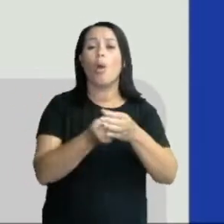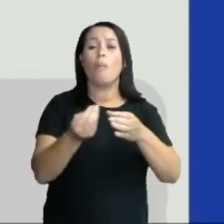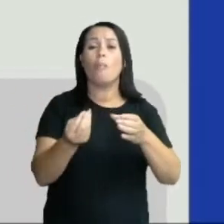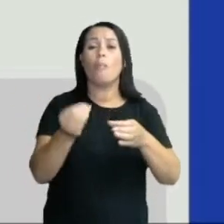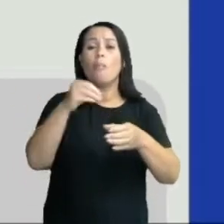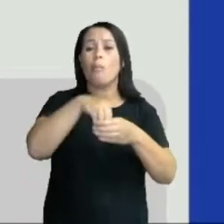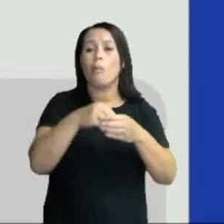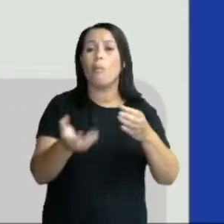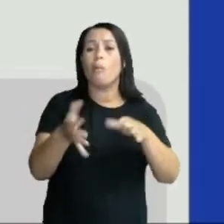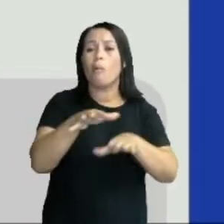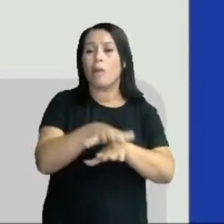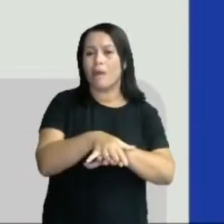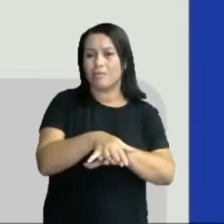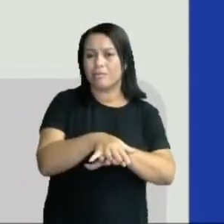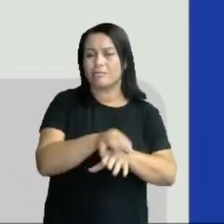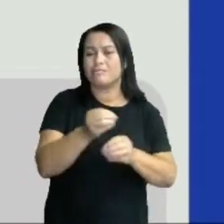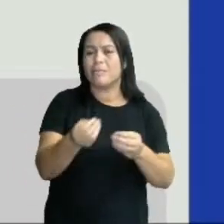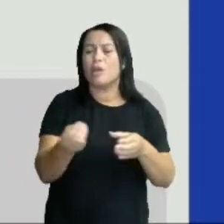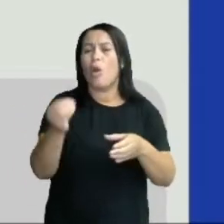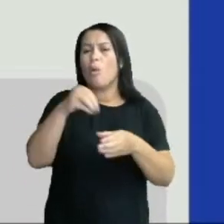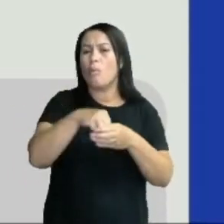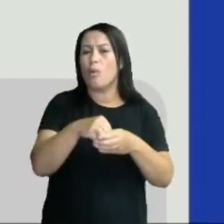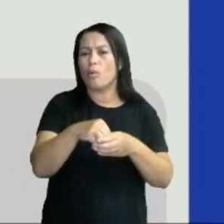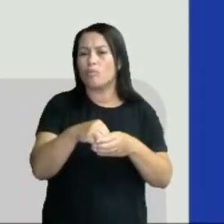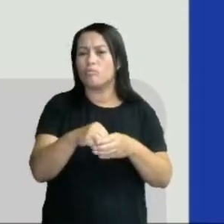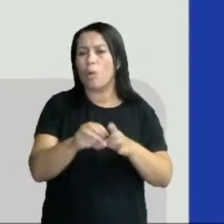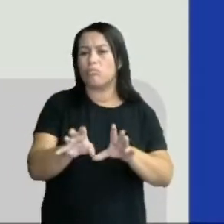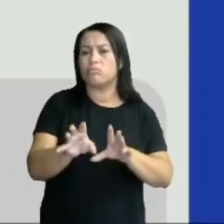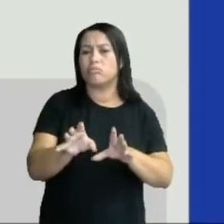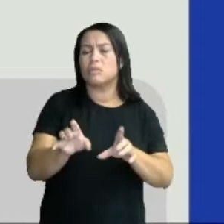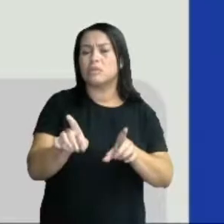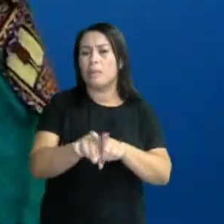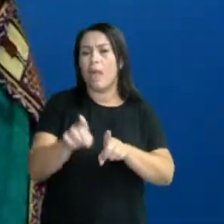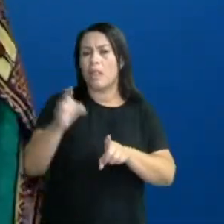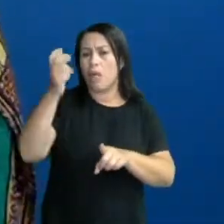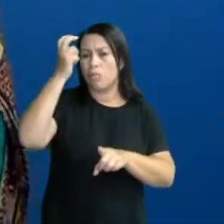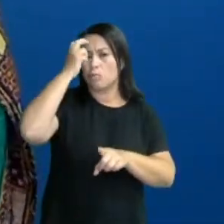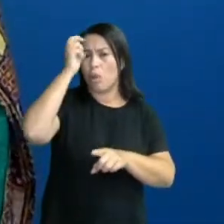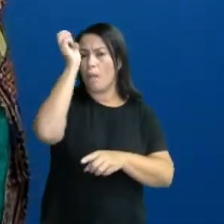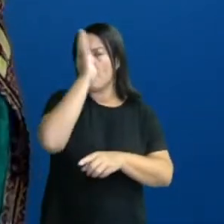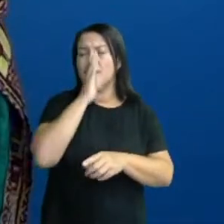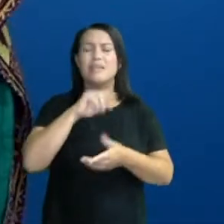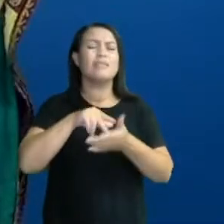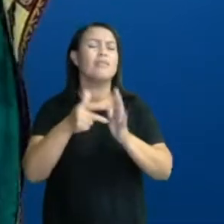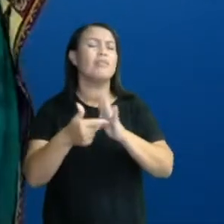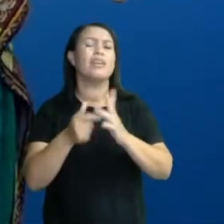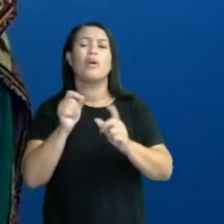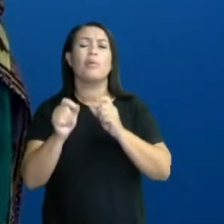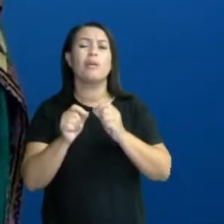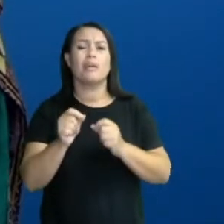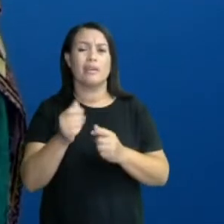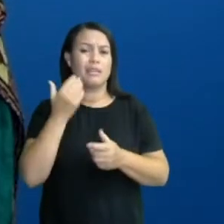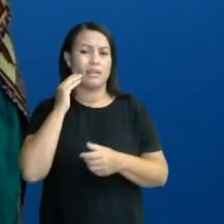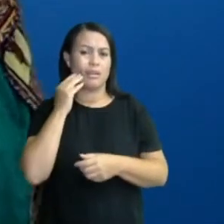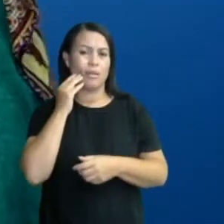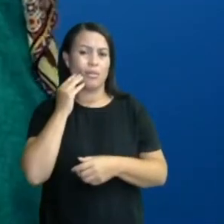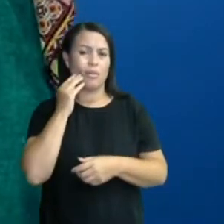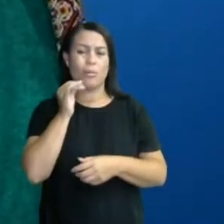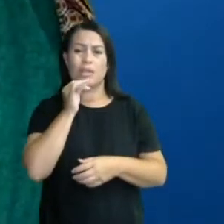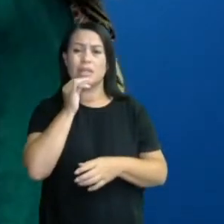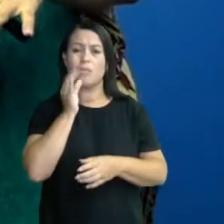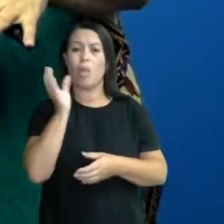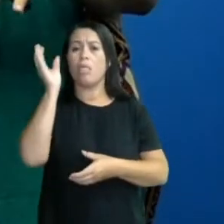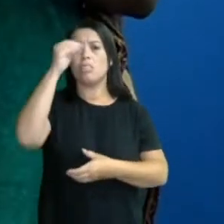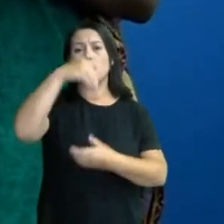é isso, gente? Significa que o costume ele incorporou na cultura brasileira. O que significa esse incorporar na cultura brasileira? Quer dizer que